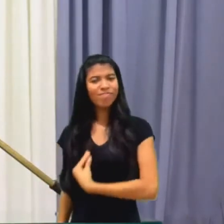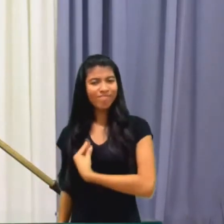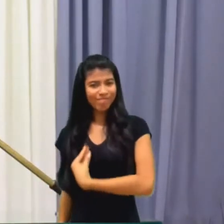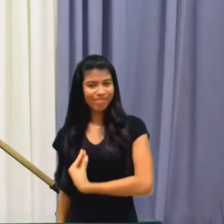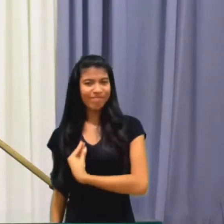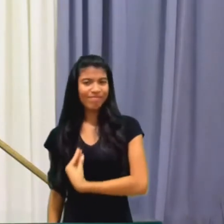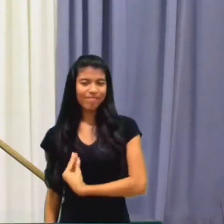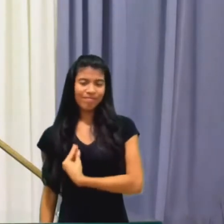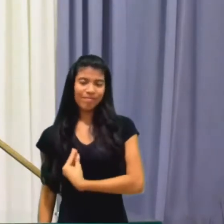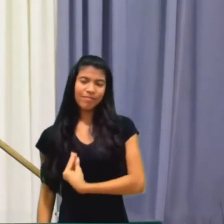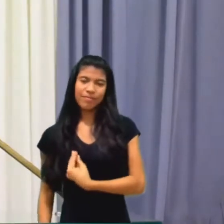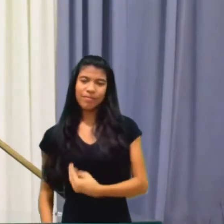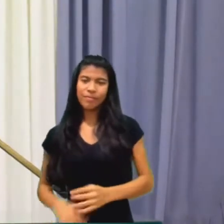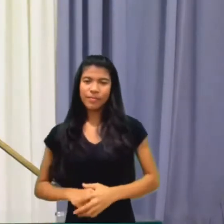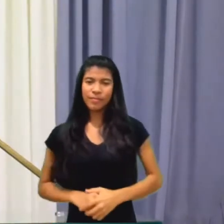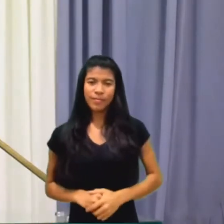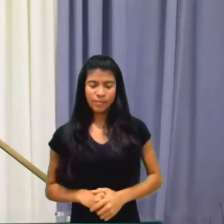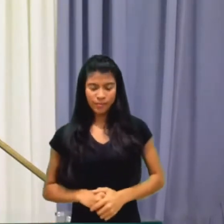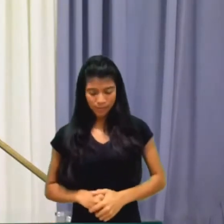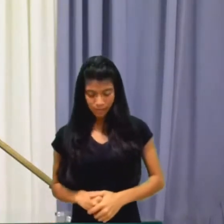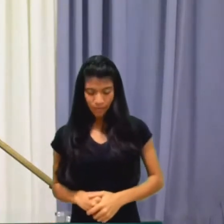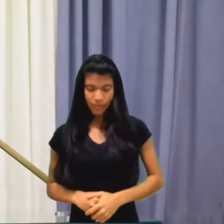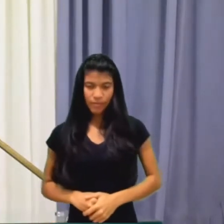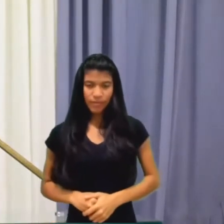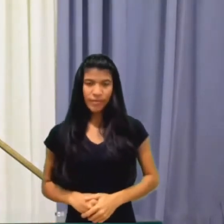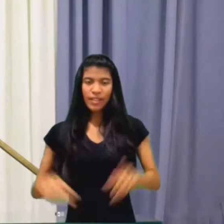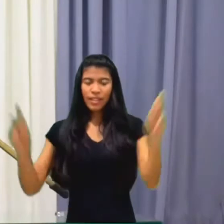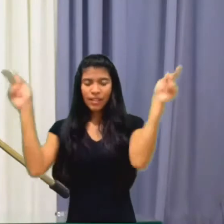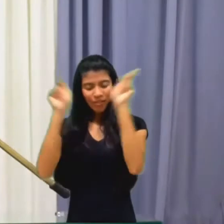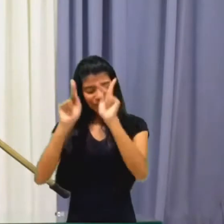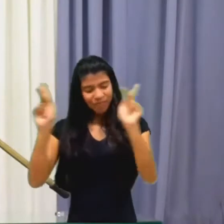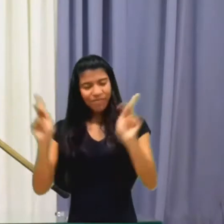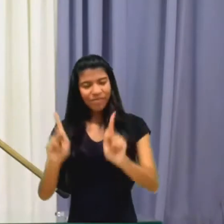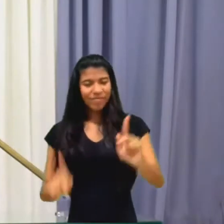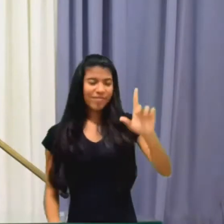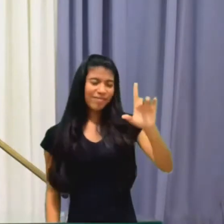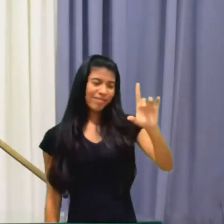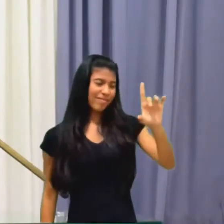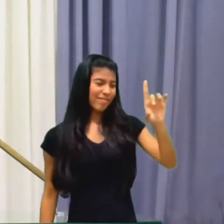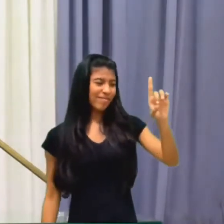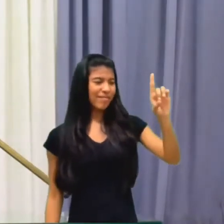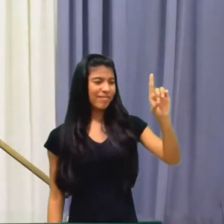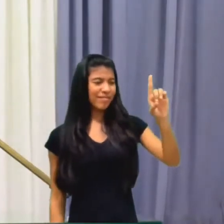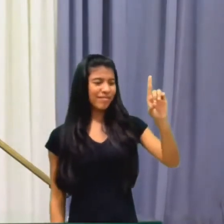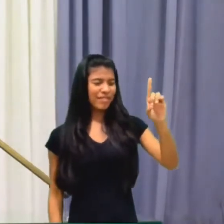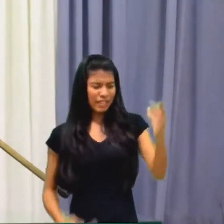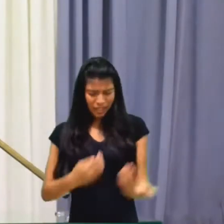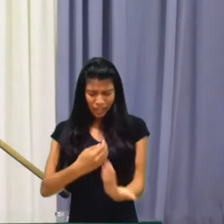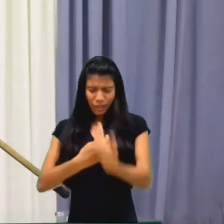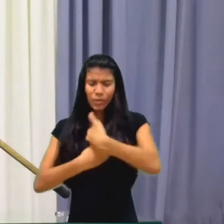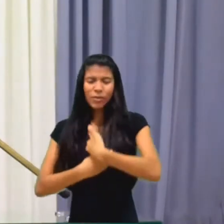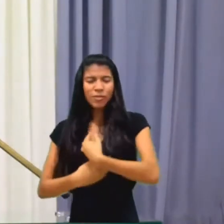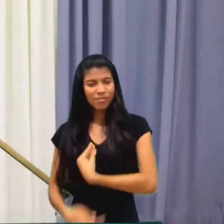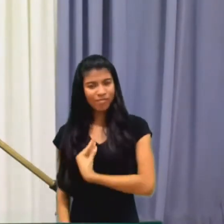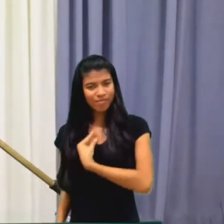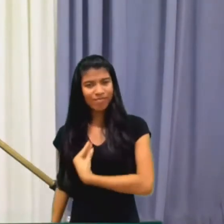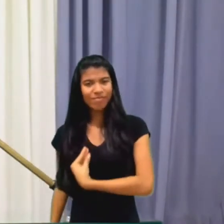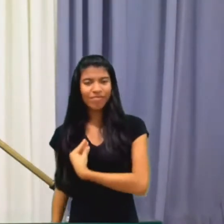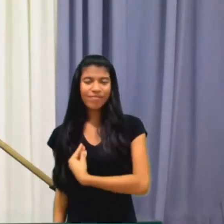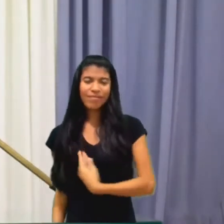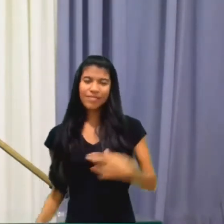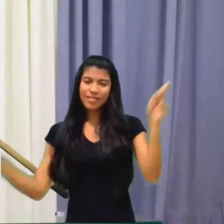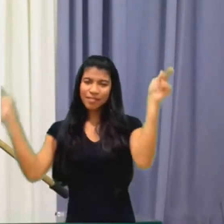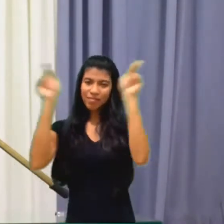esta diferença. É a paz de Deus que entrou em nossa vida, é a paz